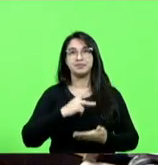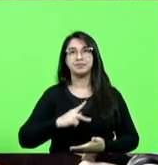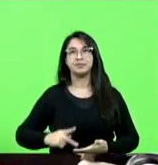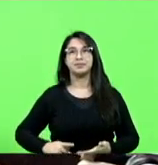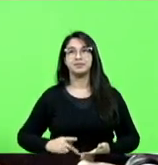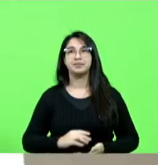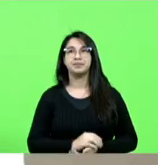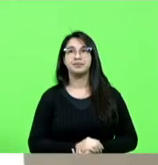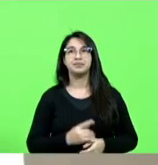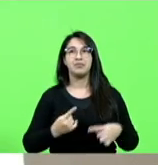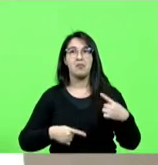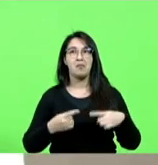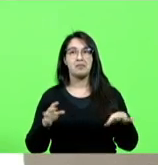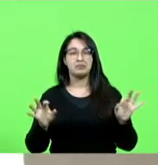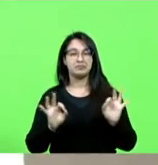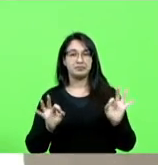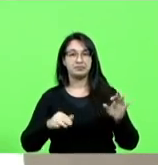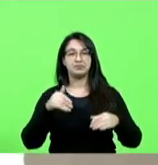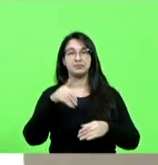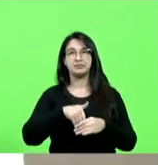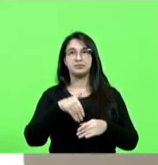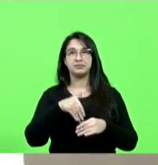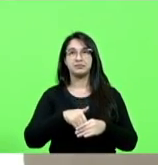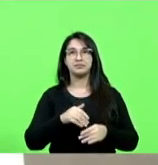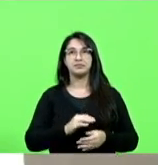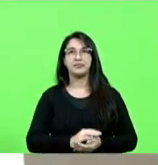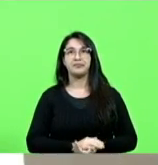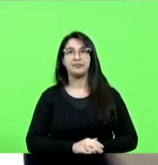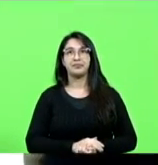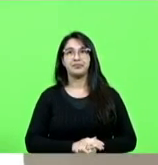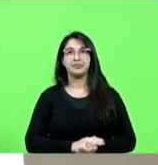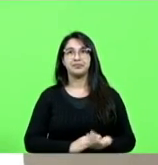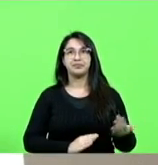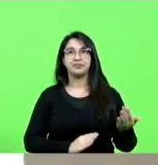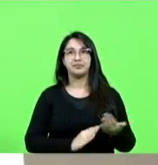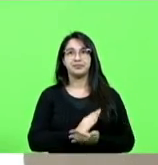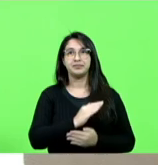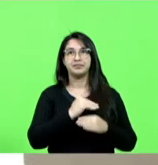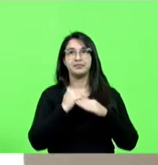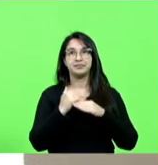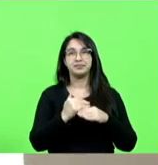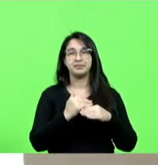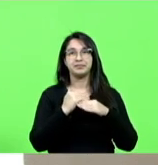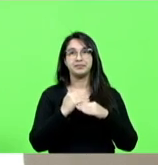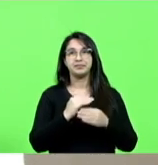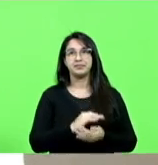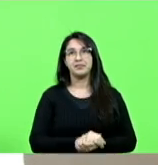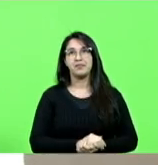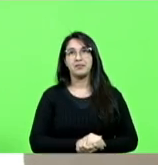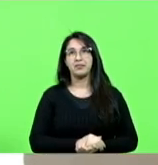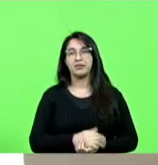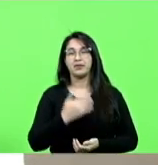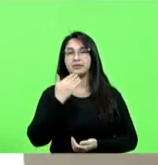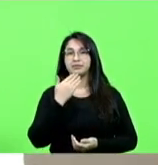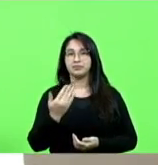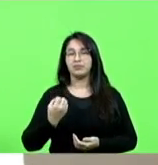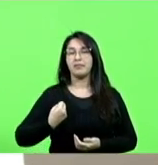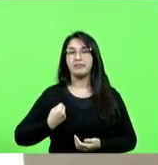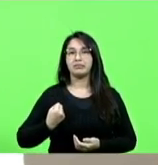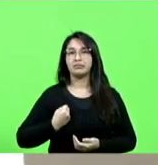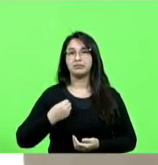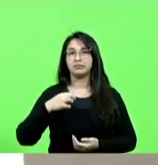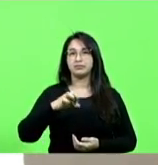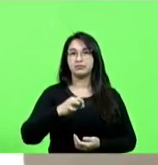Não havendo mais quem queira discutir em votação. Deputados que aprovam permaneçam como se encontra. Aprovado por unanimidade. Requerimento